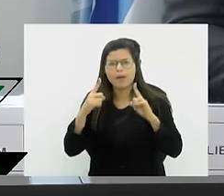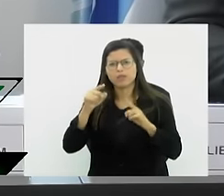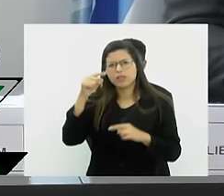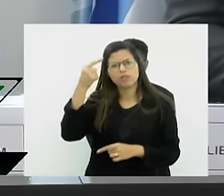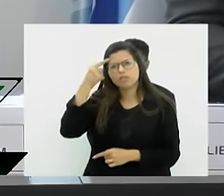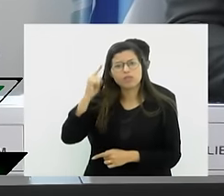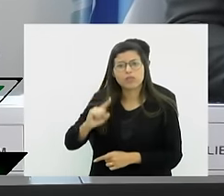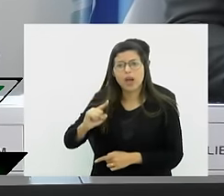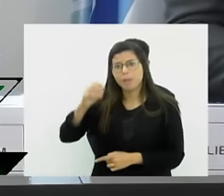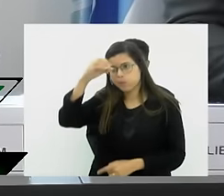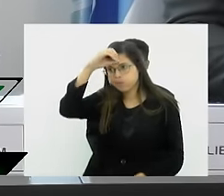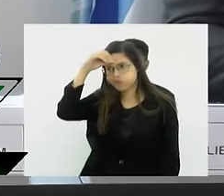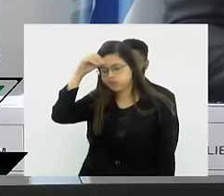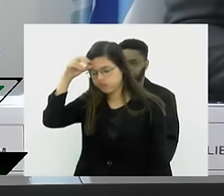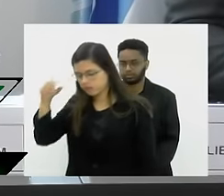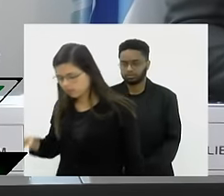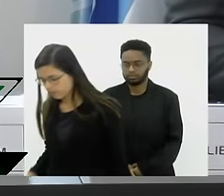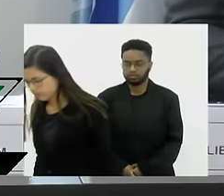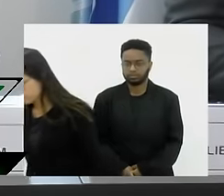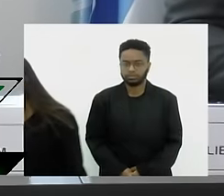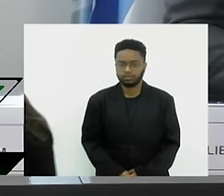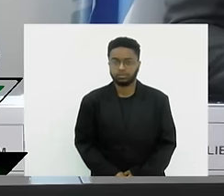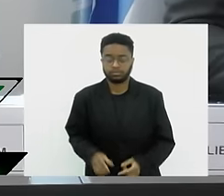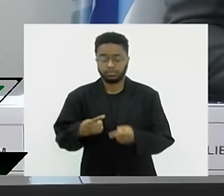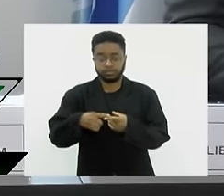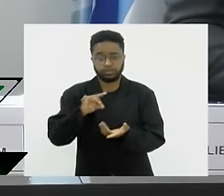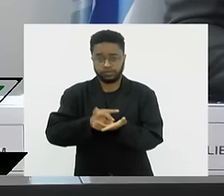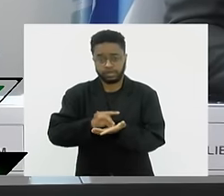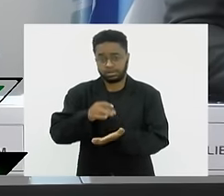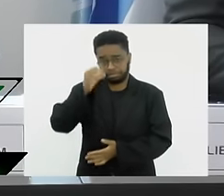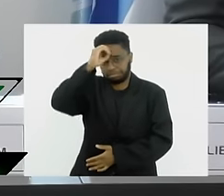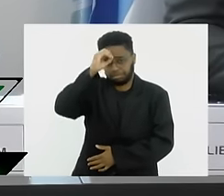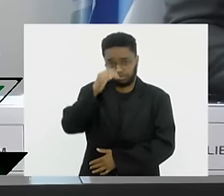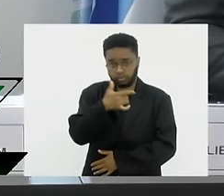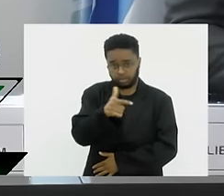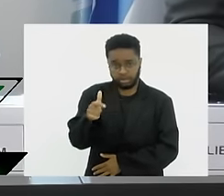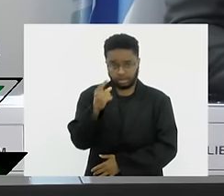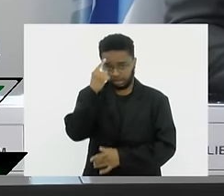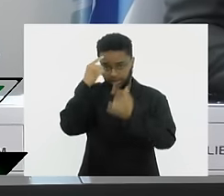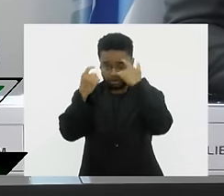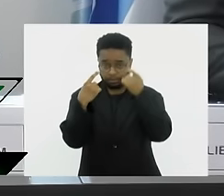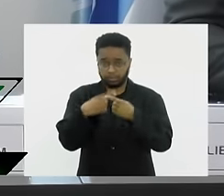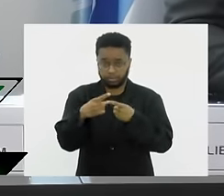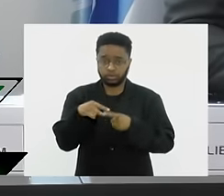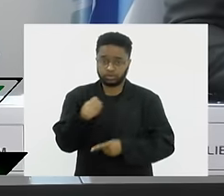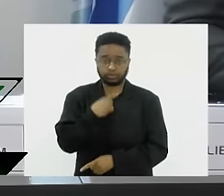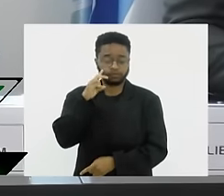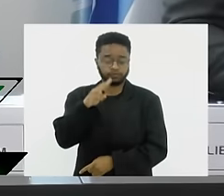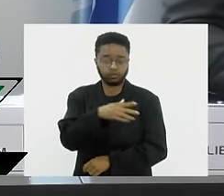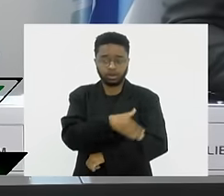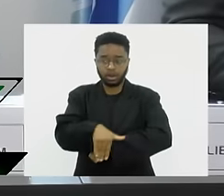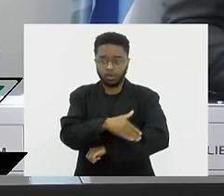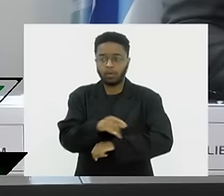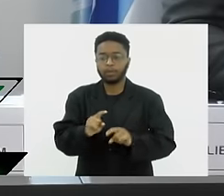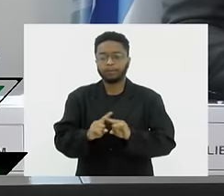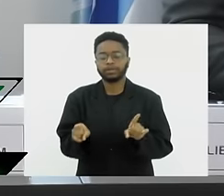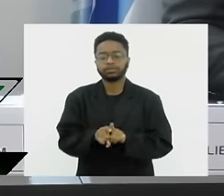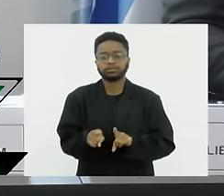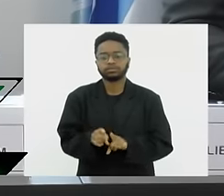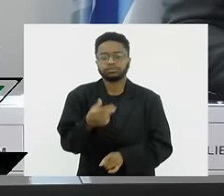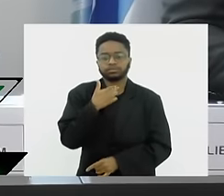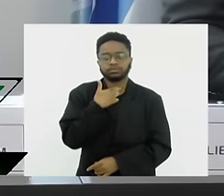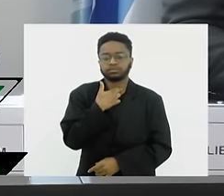acontecendo, porque não tem. Não tem nenhum agente do Detro ali, e a gente constatou isso na rua. Mas o senhor também não pode, por outro